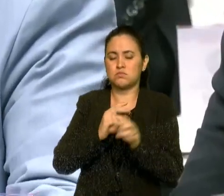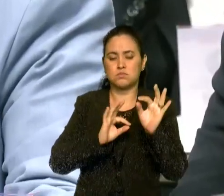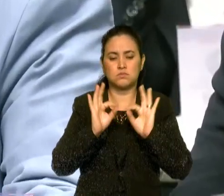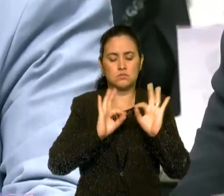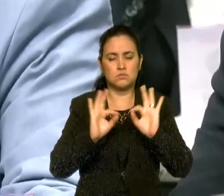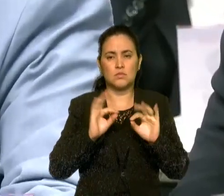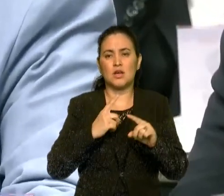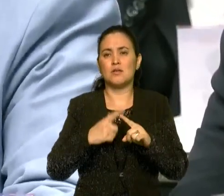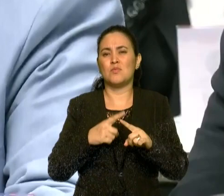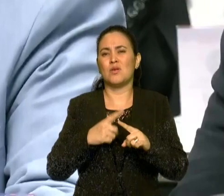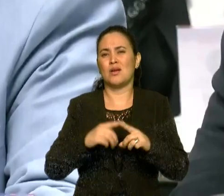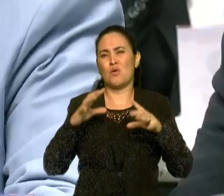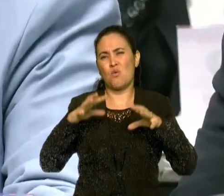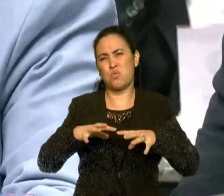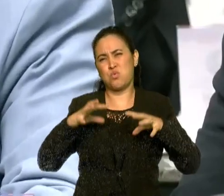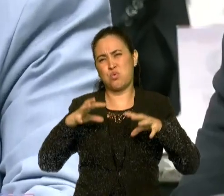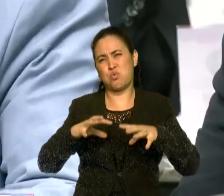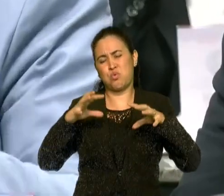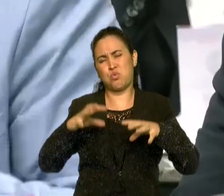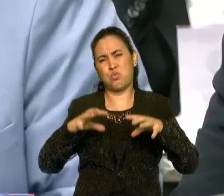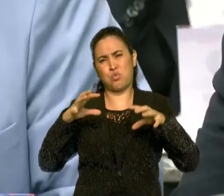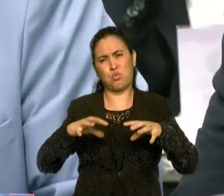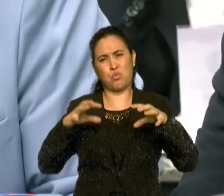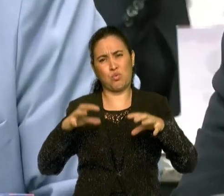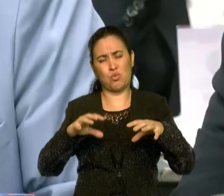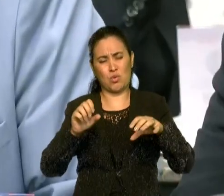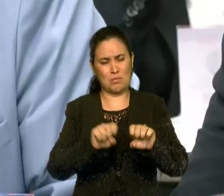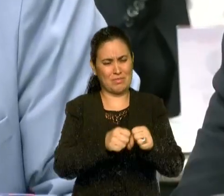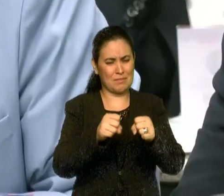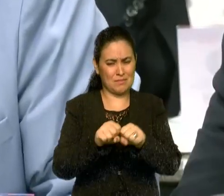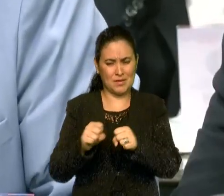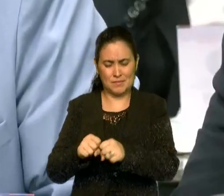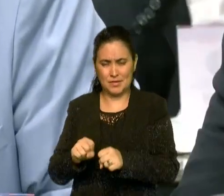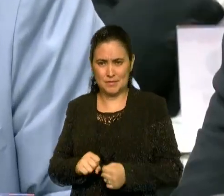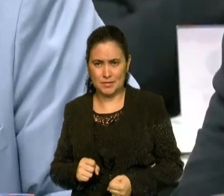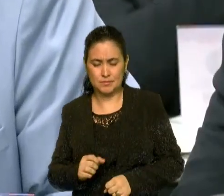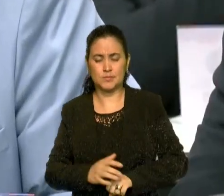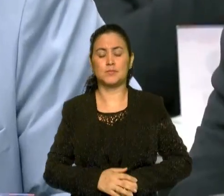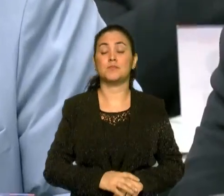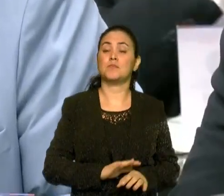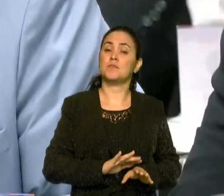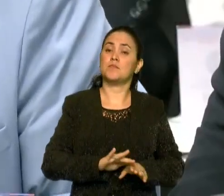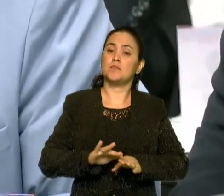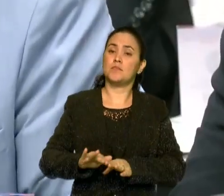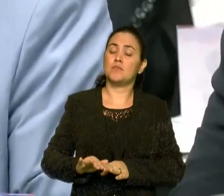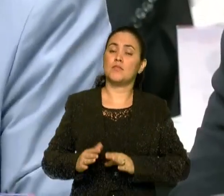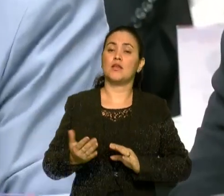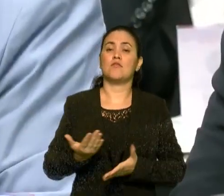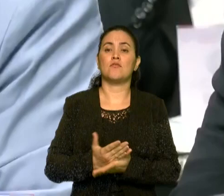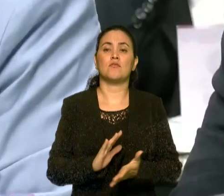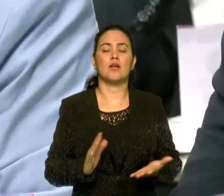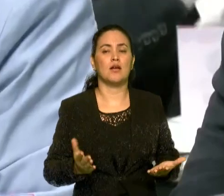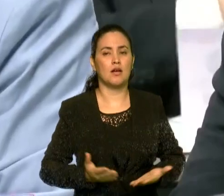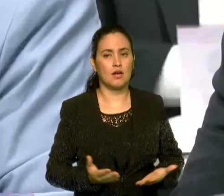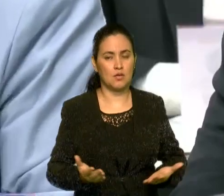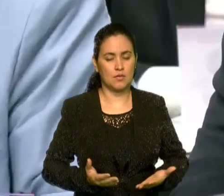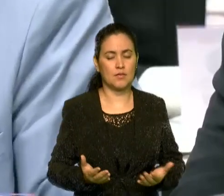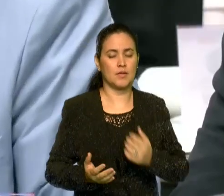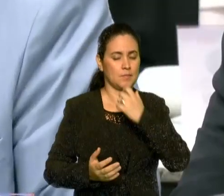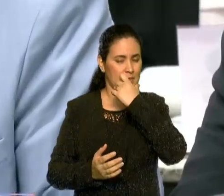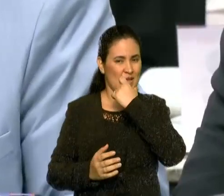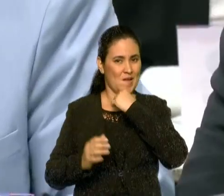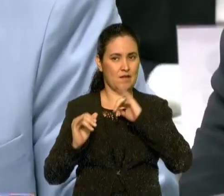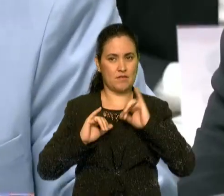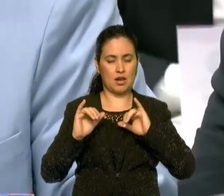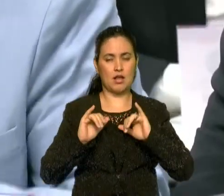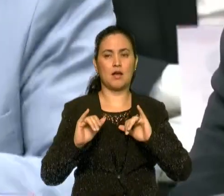Mas, para encerrar, meu presidente, eu quero aqui destacar o trabalho do nosso governador Carlos Brandão, que amanhã vai estar aqui em Caxias,